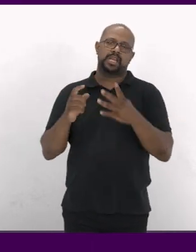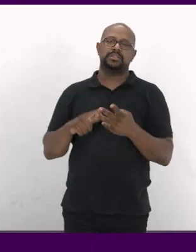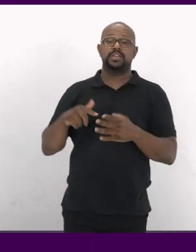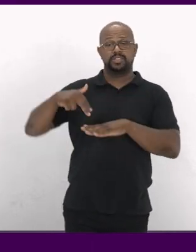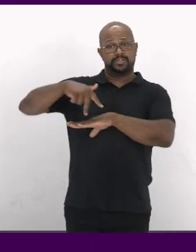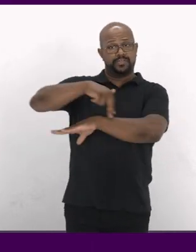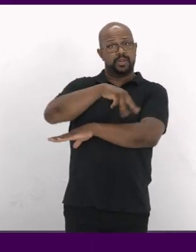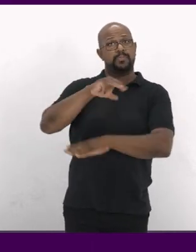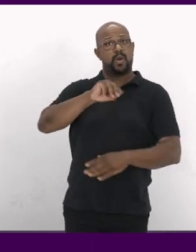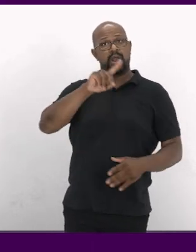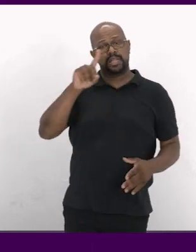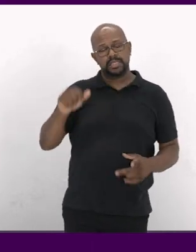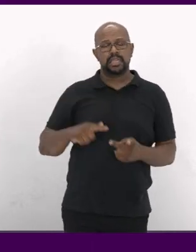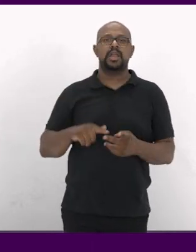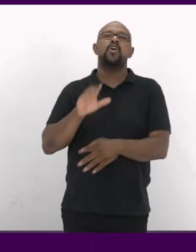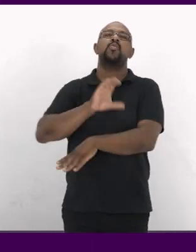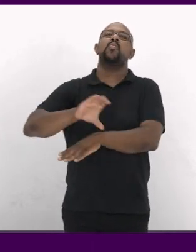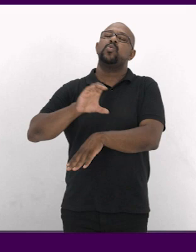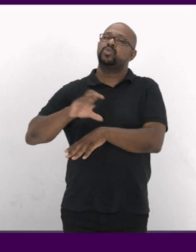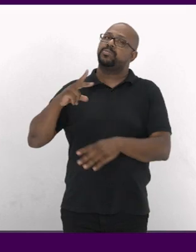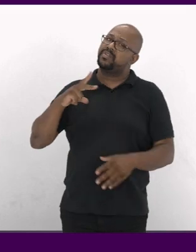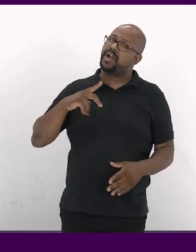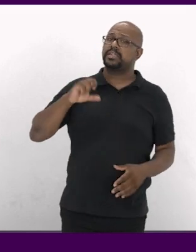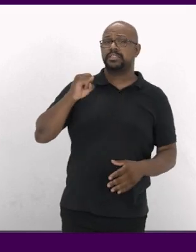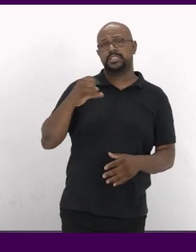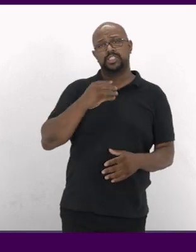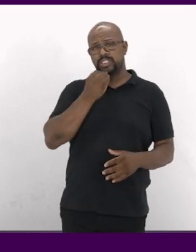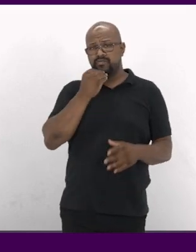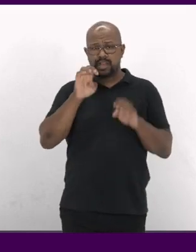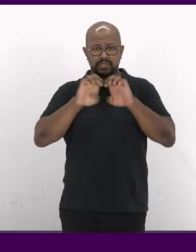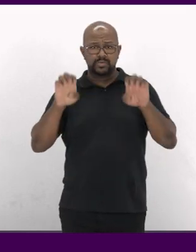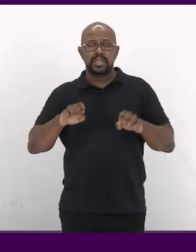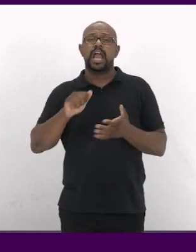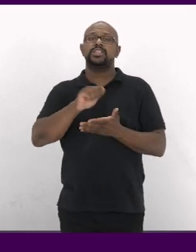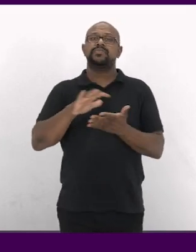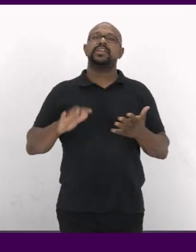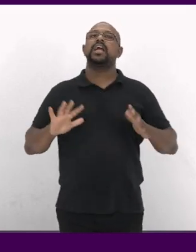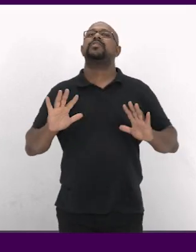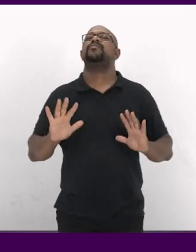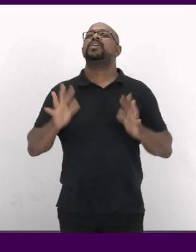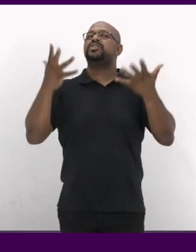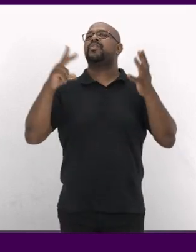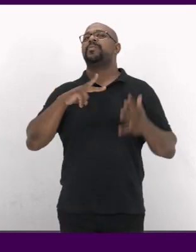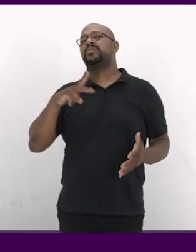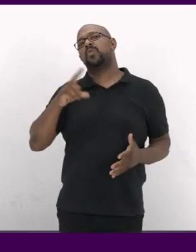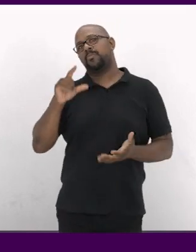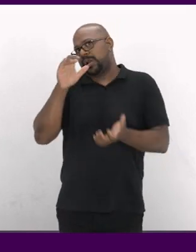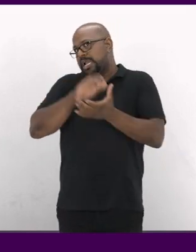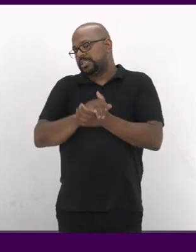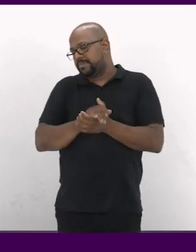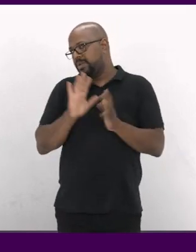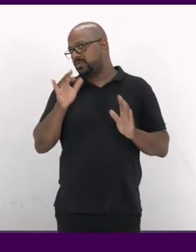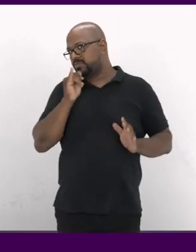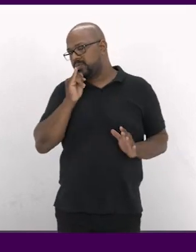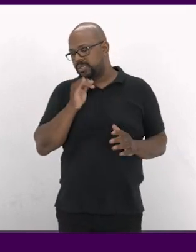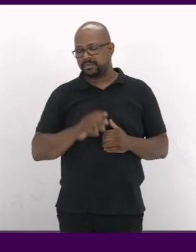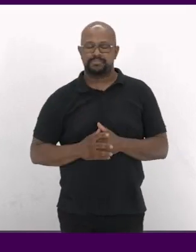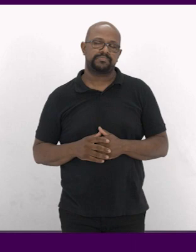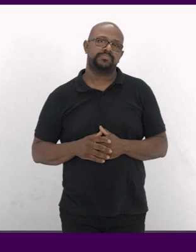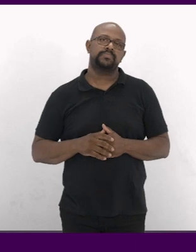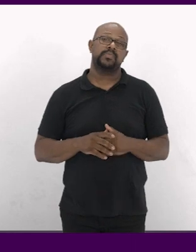publicitárias, desfiles de moda, cursos privados e, se houver estrutura, atividades festivas particulares como